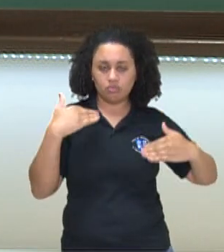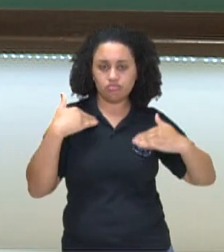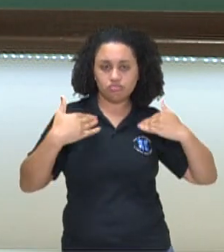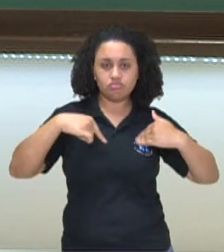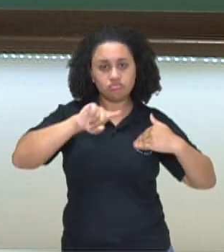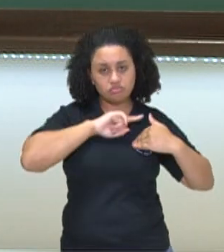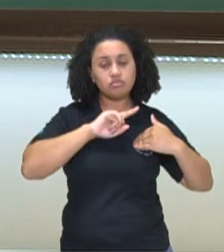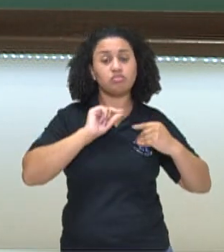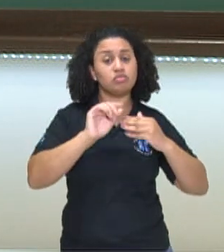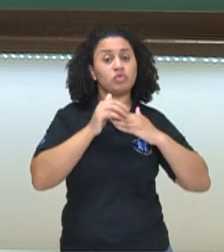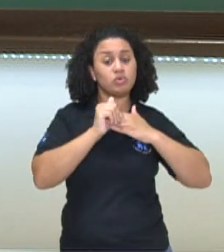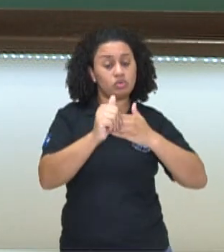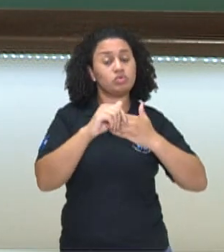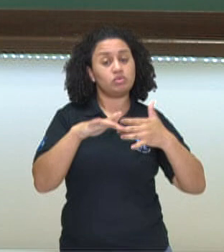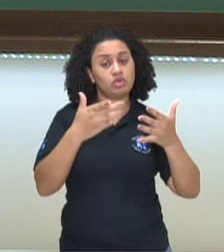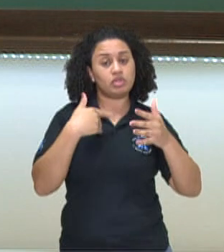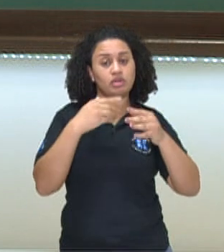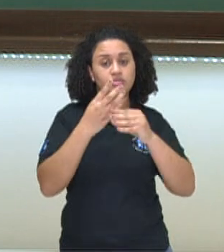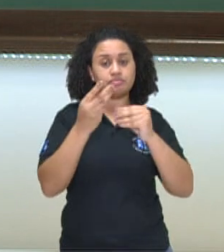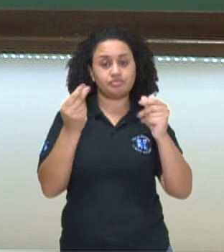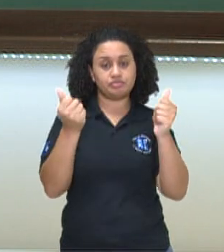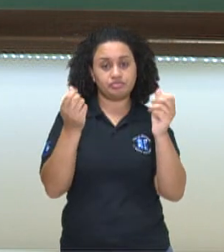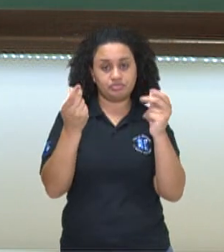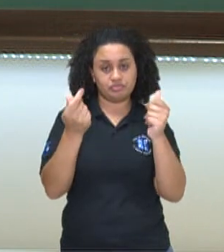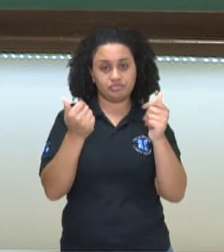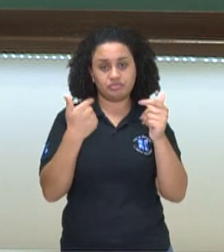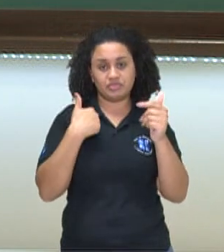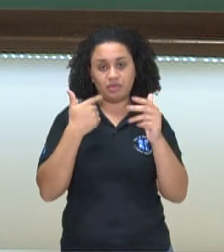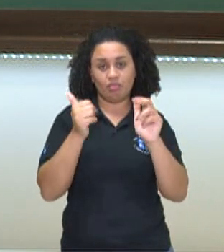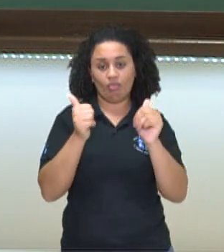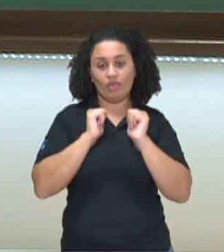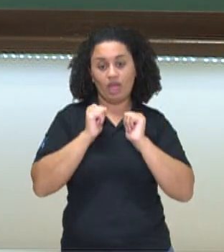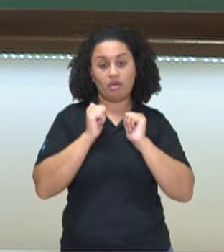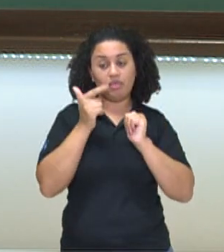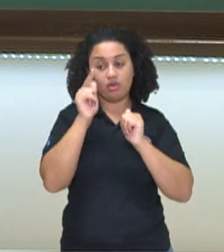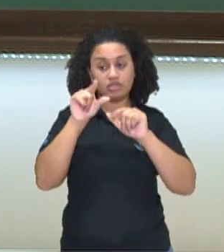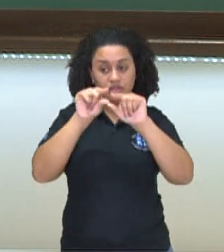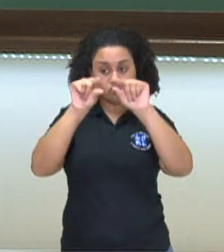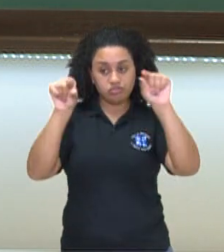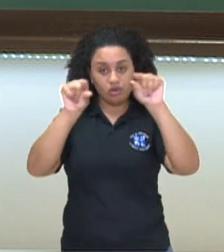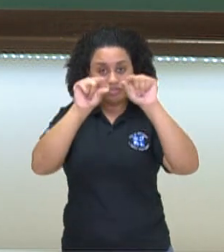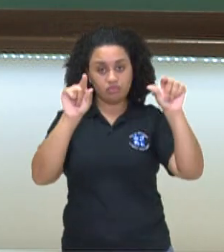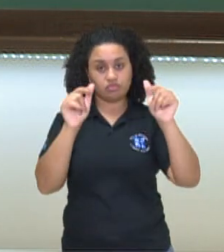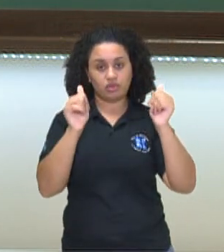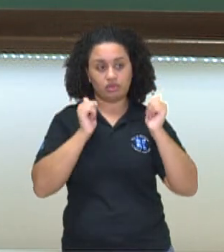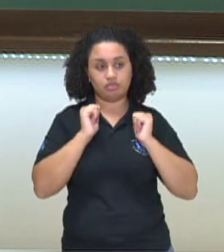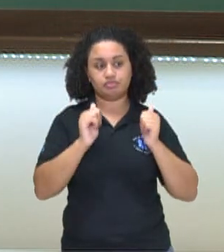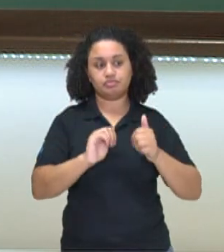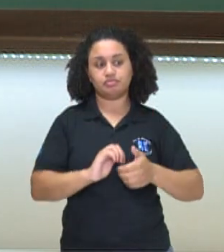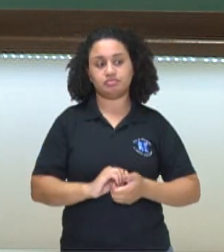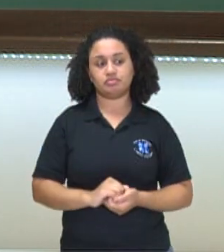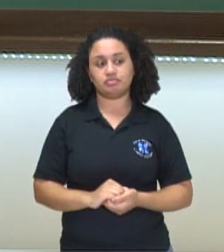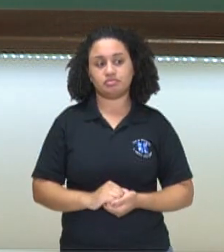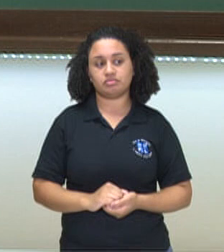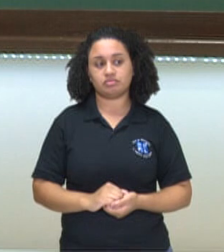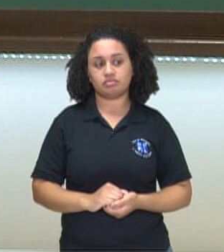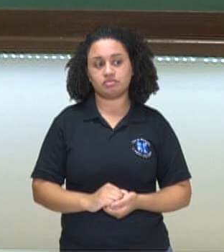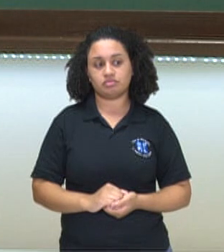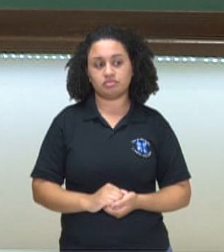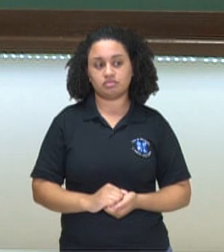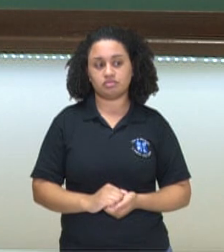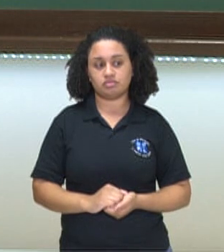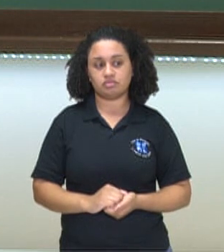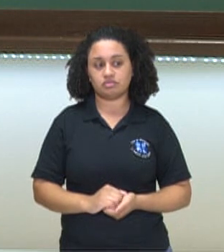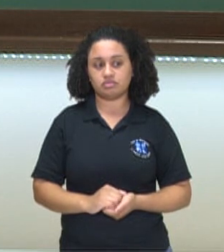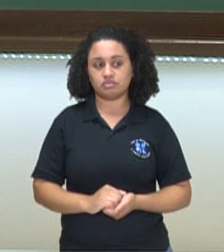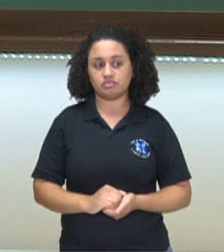corpo é condutor. Vou eletrizar o canudinho. Vou neutralizar o canudinho. Aterrei. Agora eu